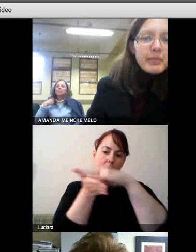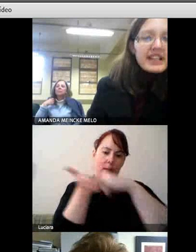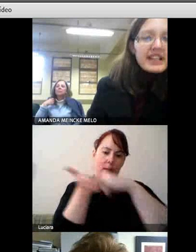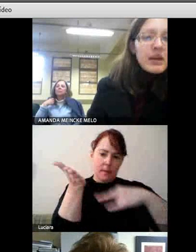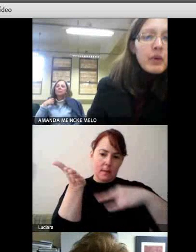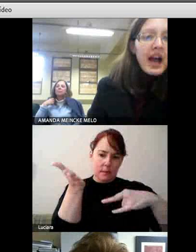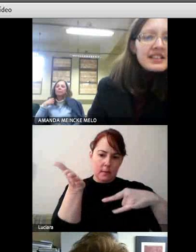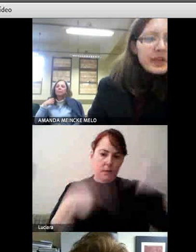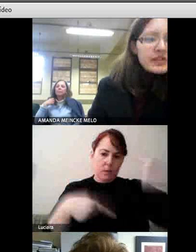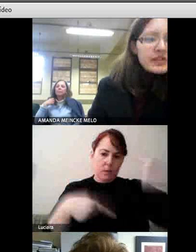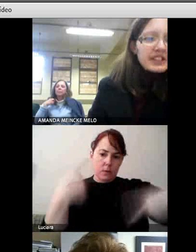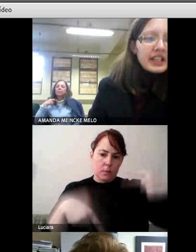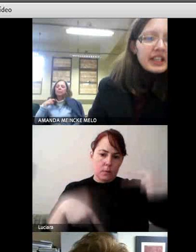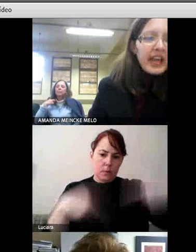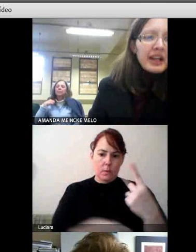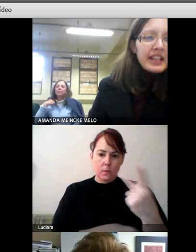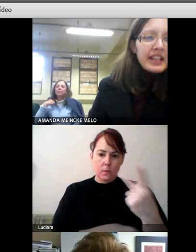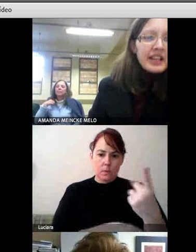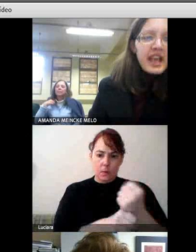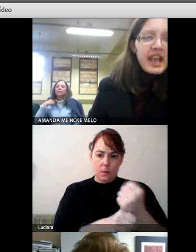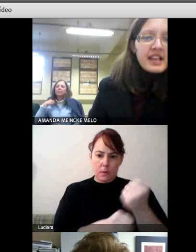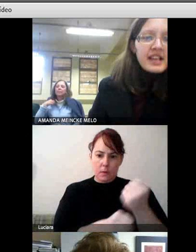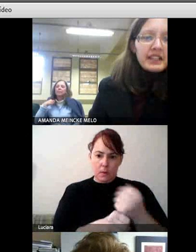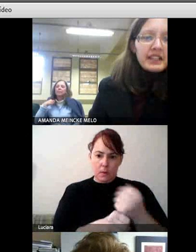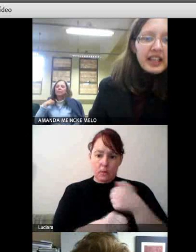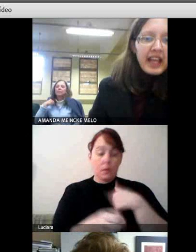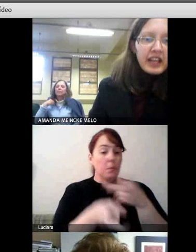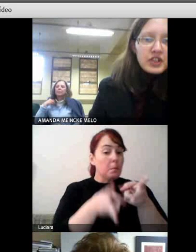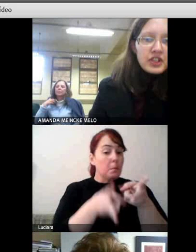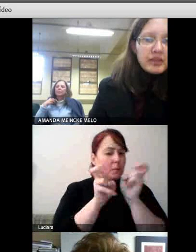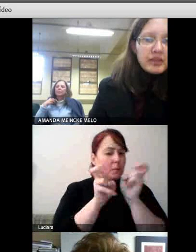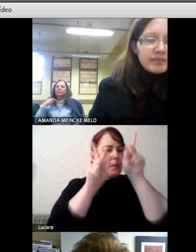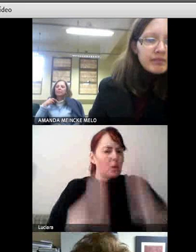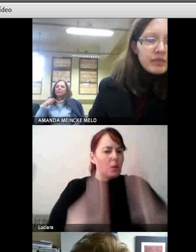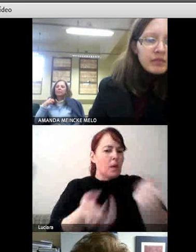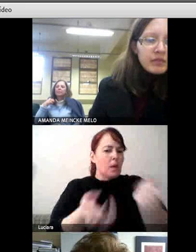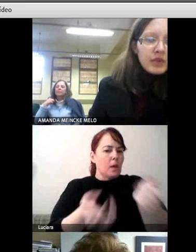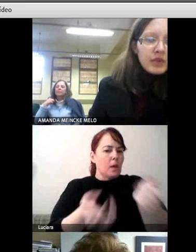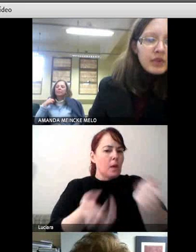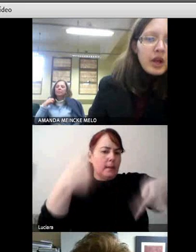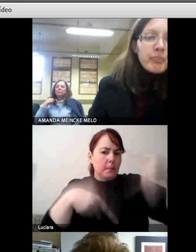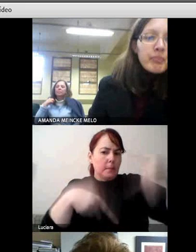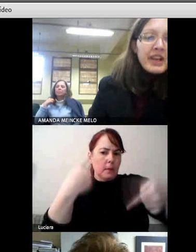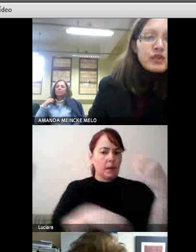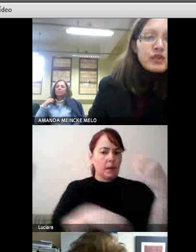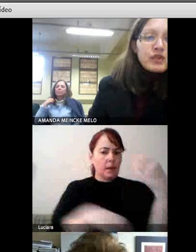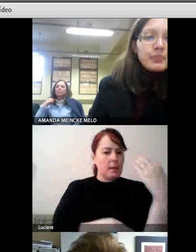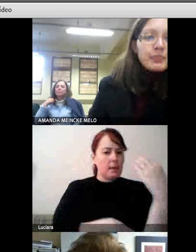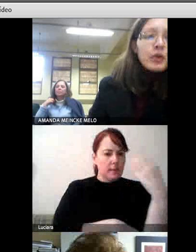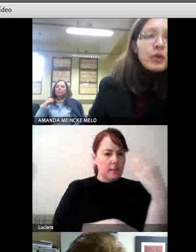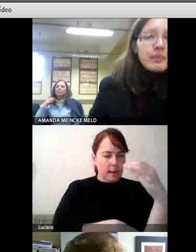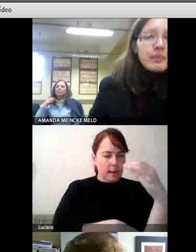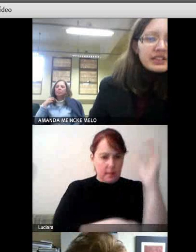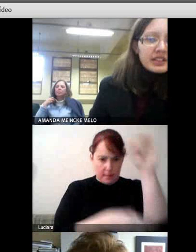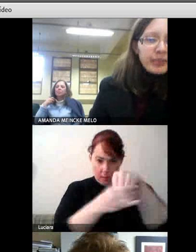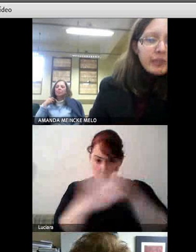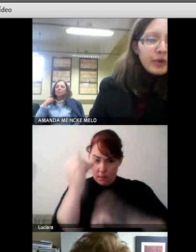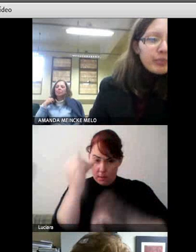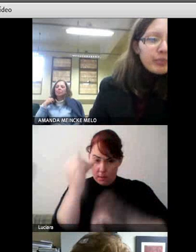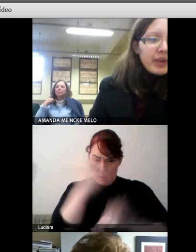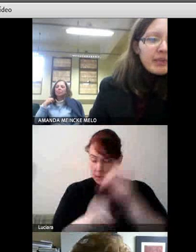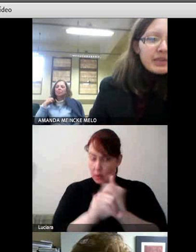Percebi que são raras as pessoas que querem debater ciência pela internet. Bom, em primeiro lugar, pessoas procuram respostas